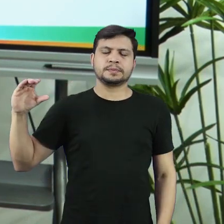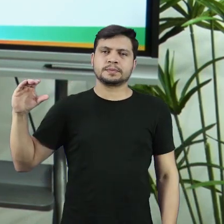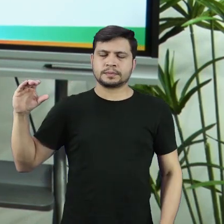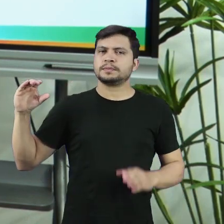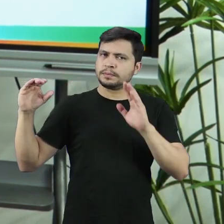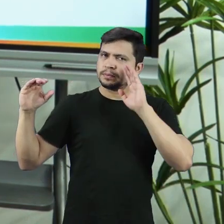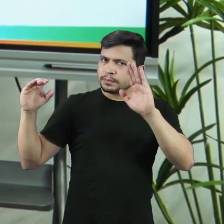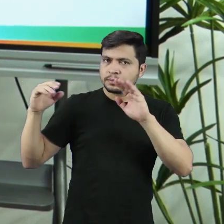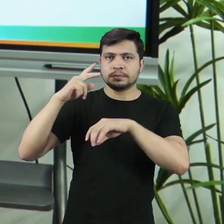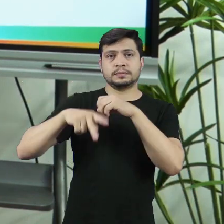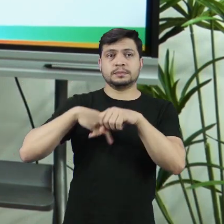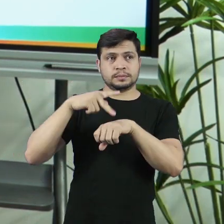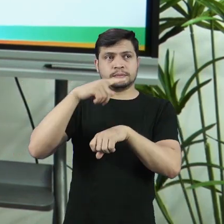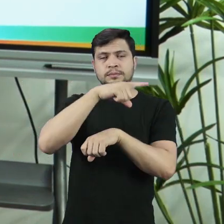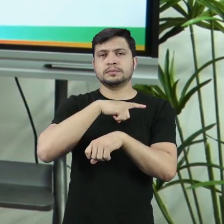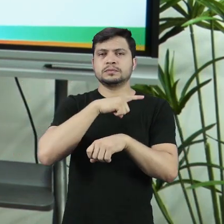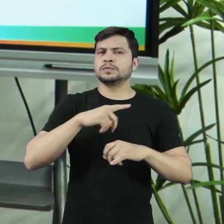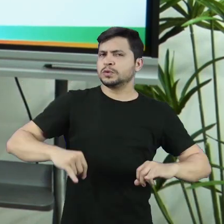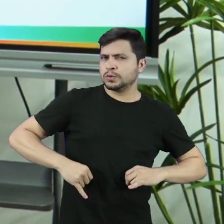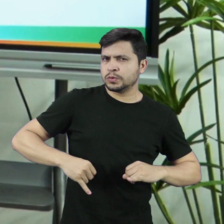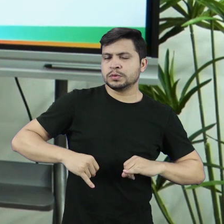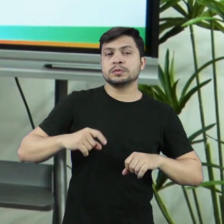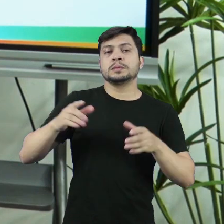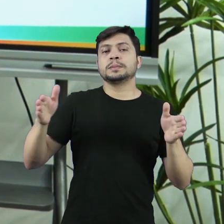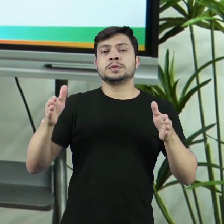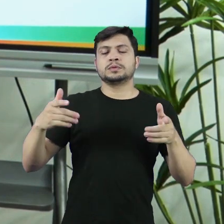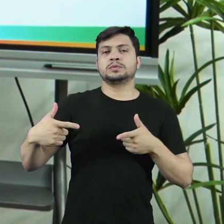pela Segunda Guerra Mundial e liderando principalmente uma